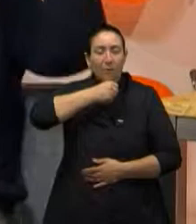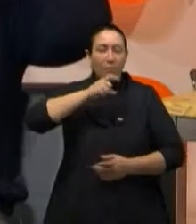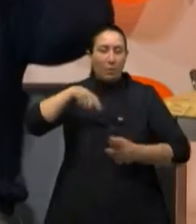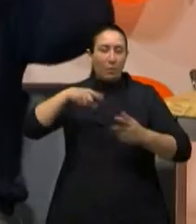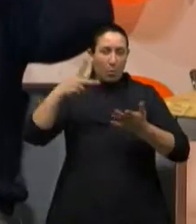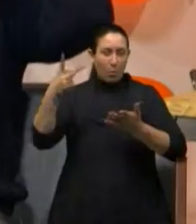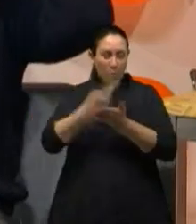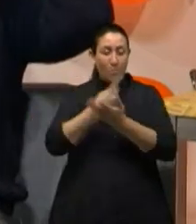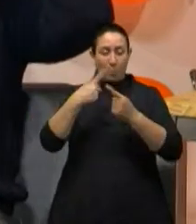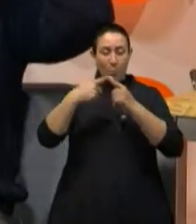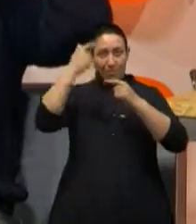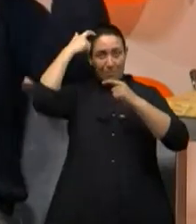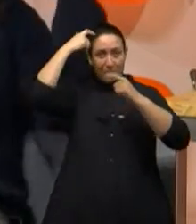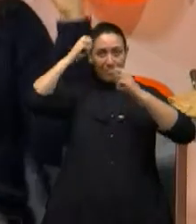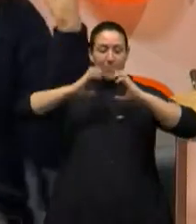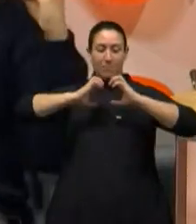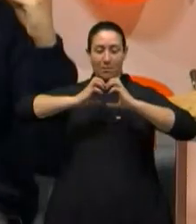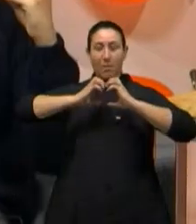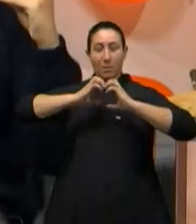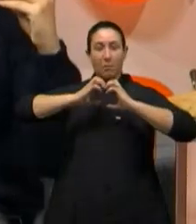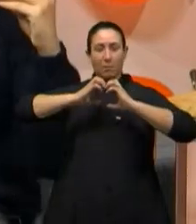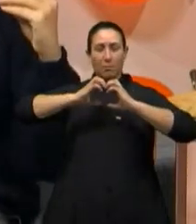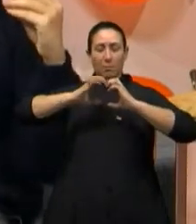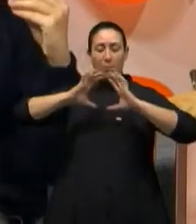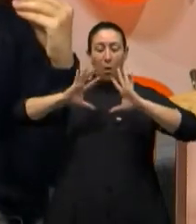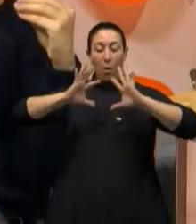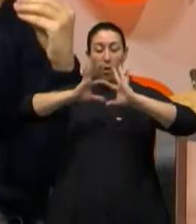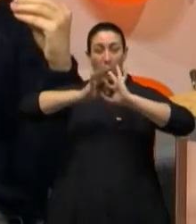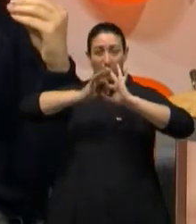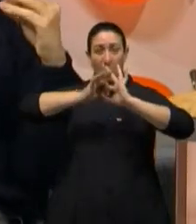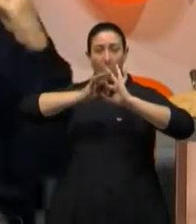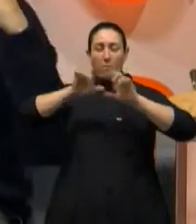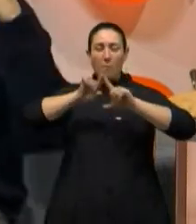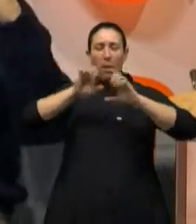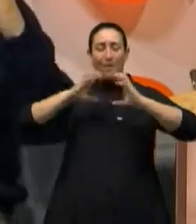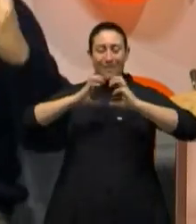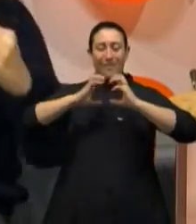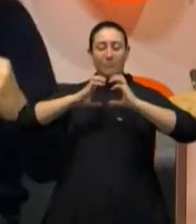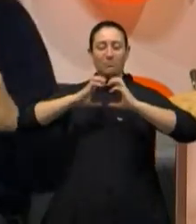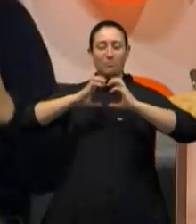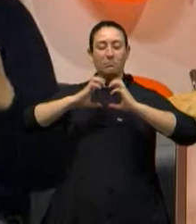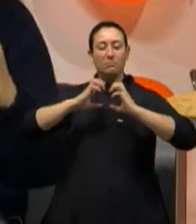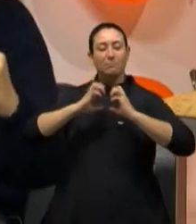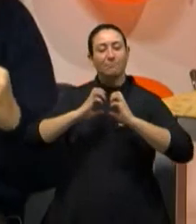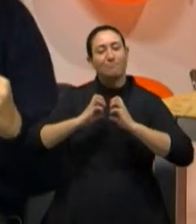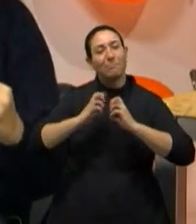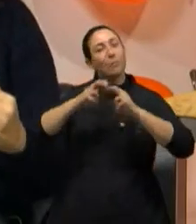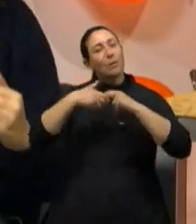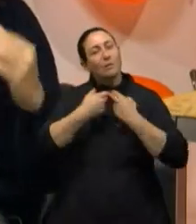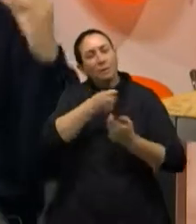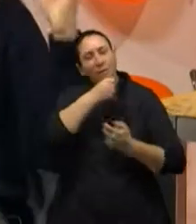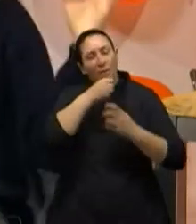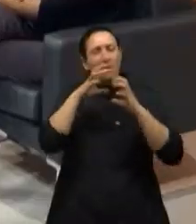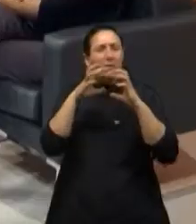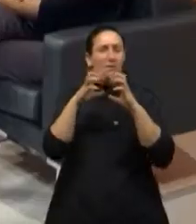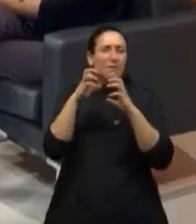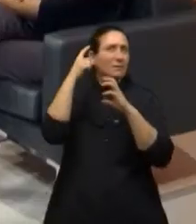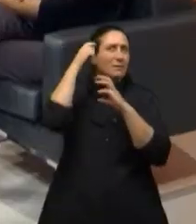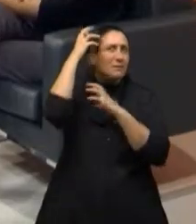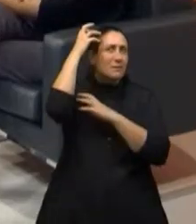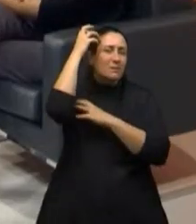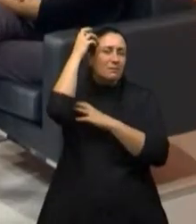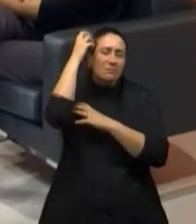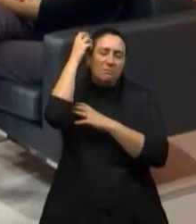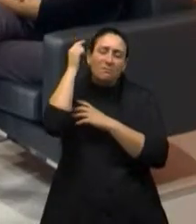é o que liga os dois hemisférios essa conexão também envelhece e tudo começa a ficar mais lento Claro inclusive